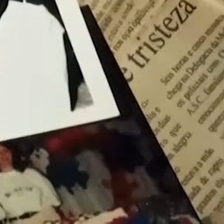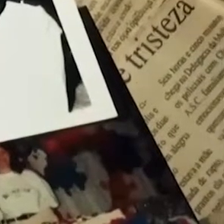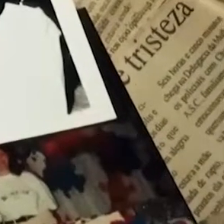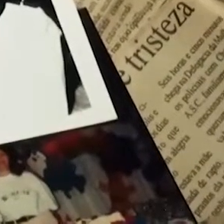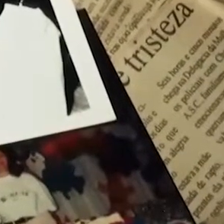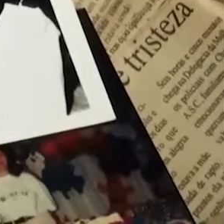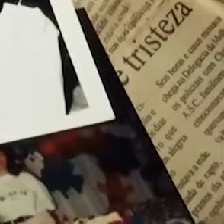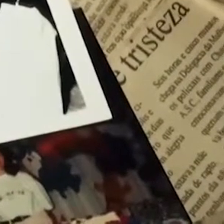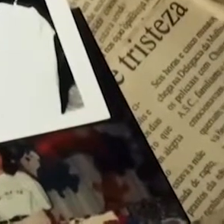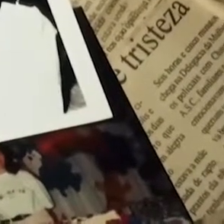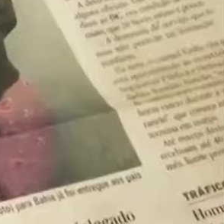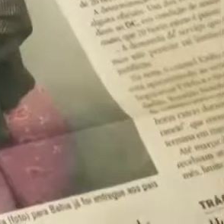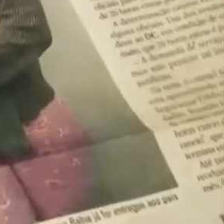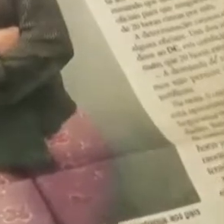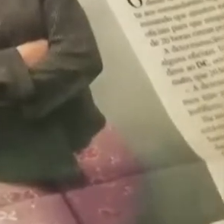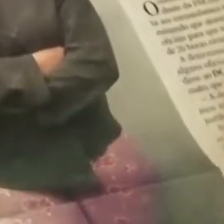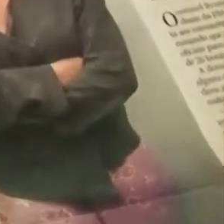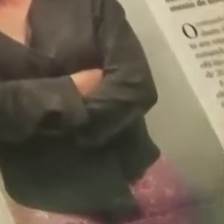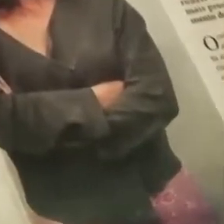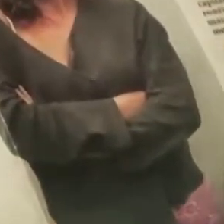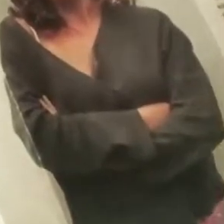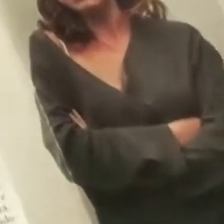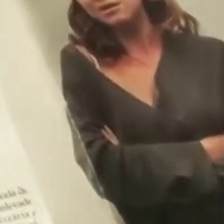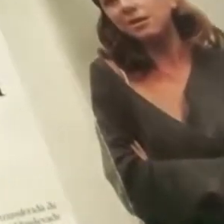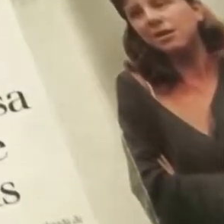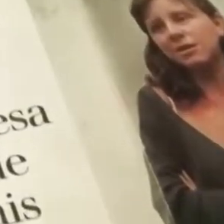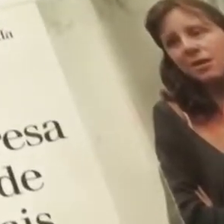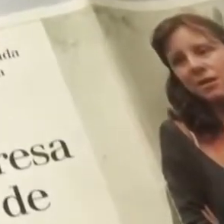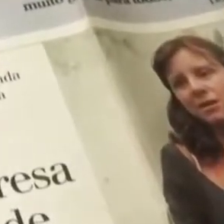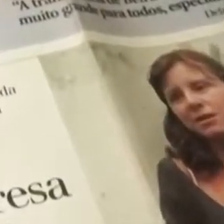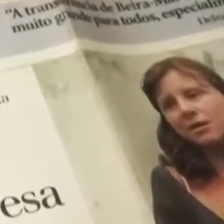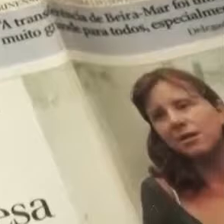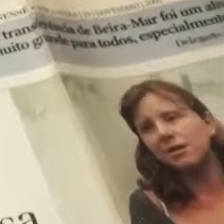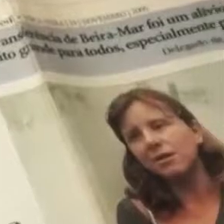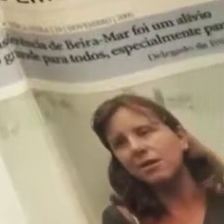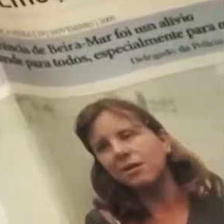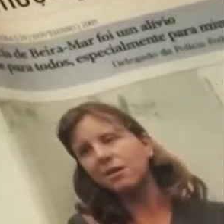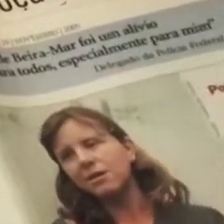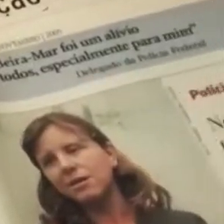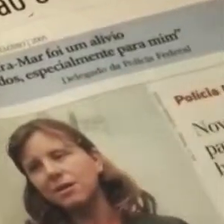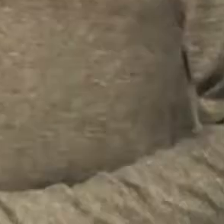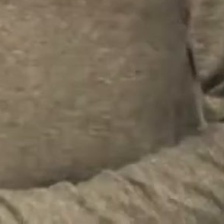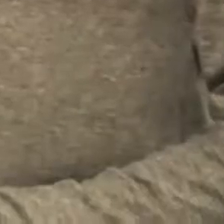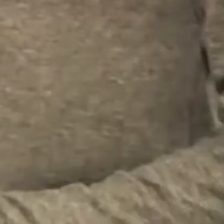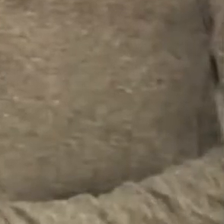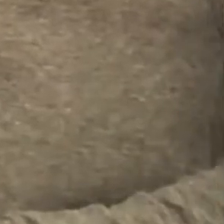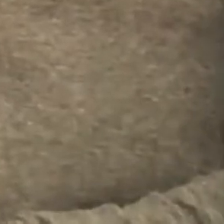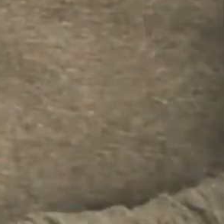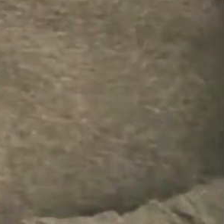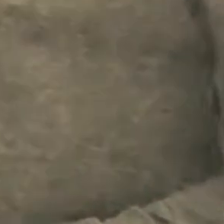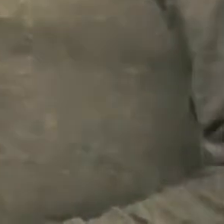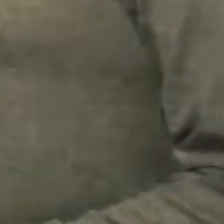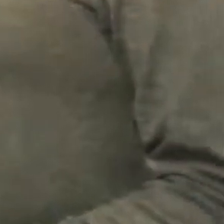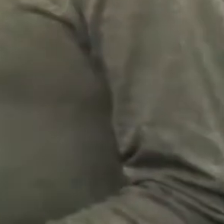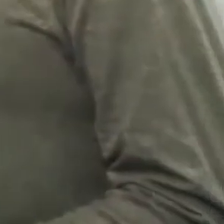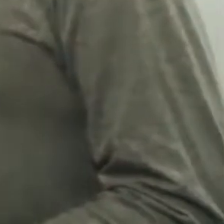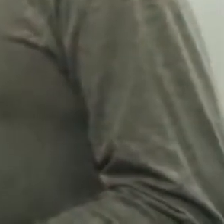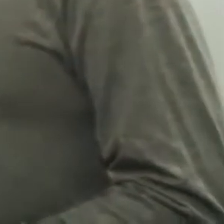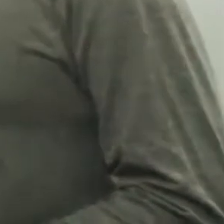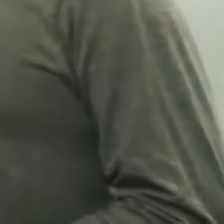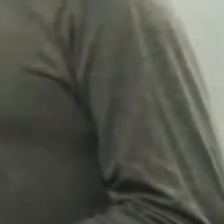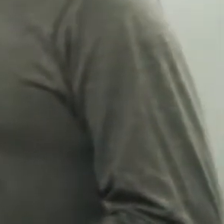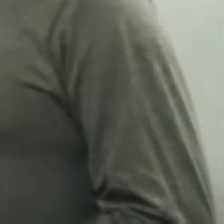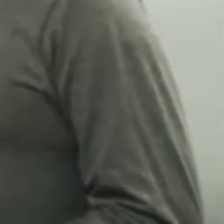ela como minha segunda mãe, no caso. Também fez parte dessa história delegado Adalto. Atualmente já